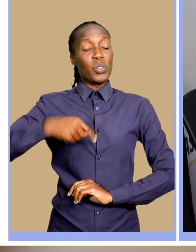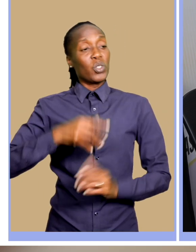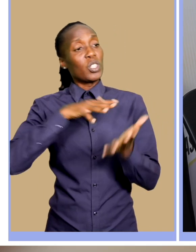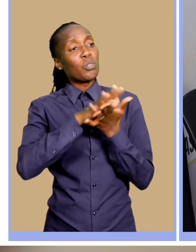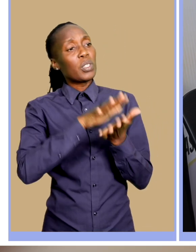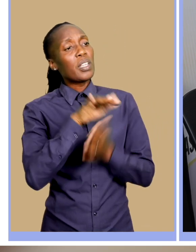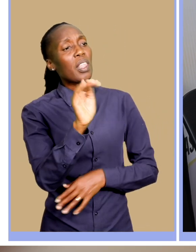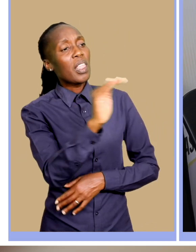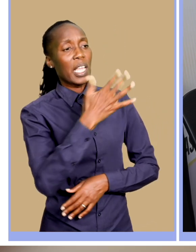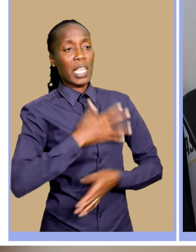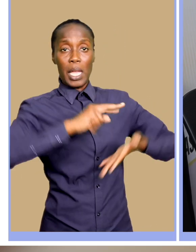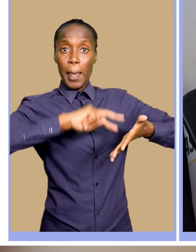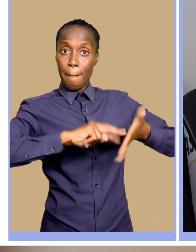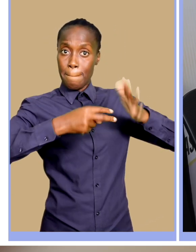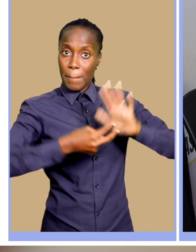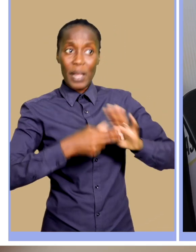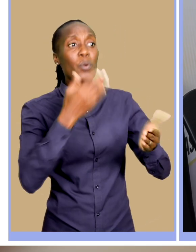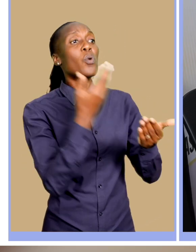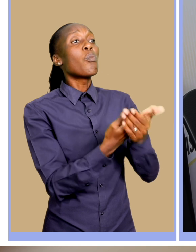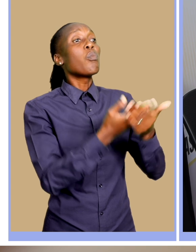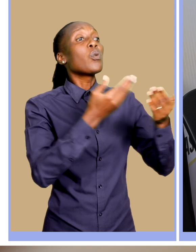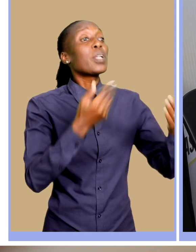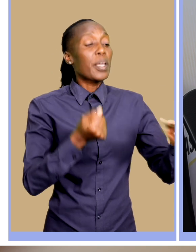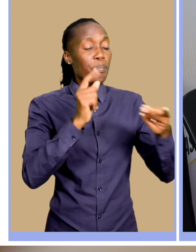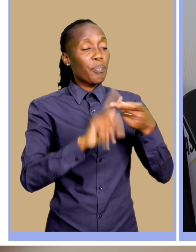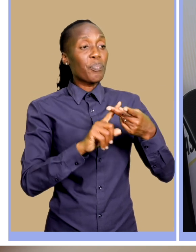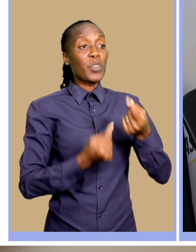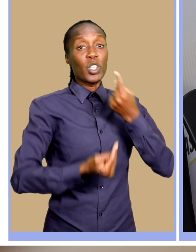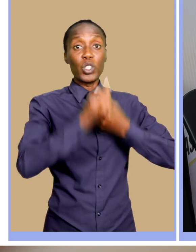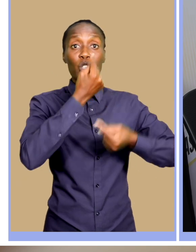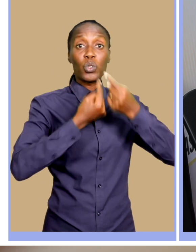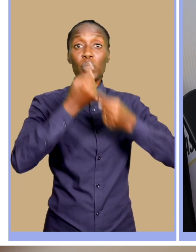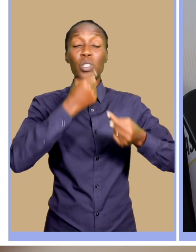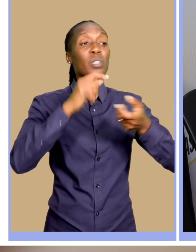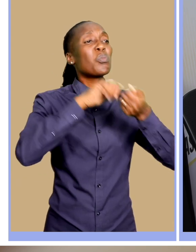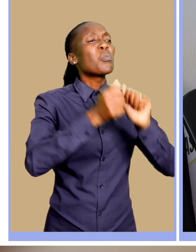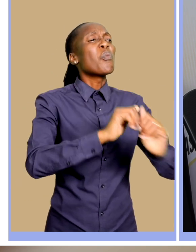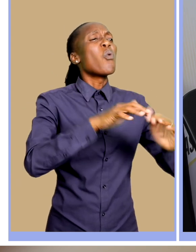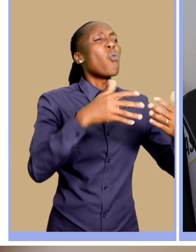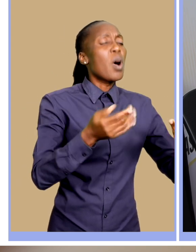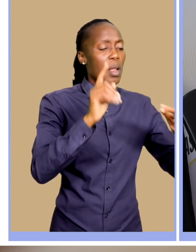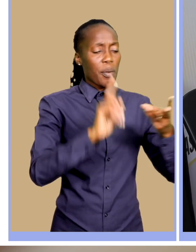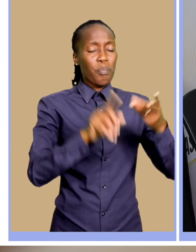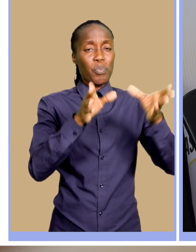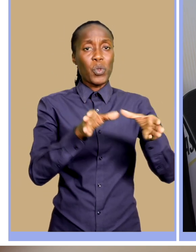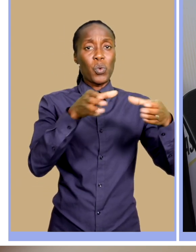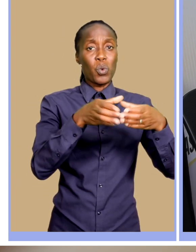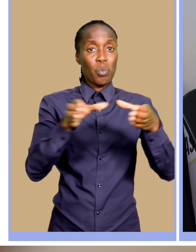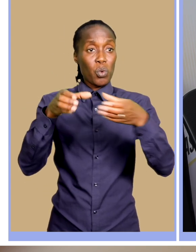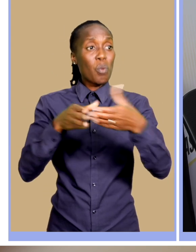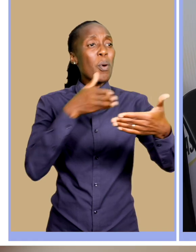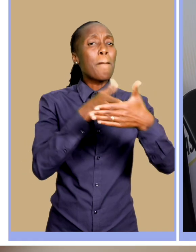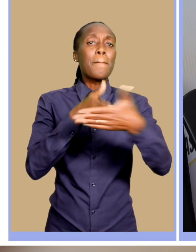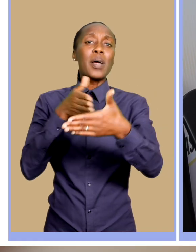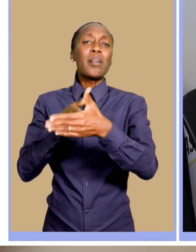país, discutimos com eles quais são as lacunas, quais são as barreiras que estes grupos entendem. Foi